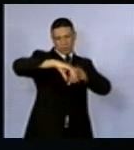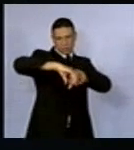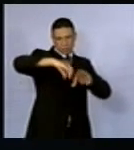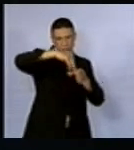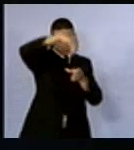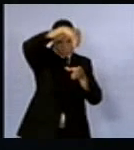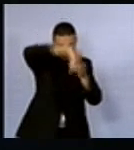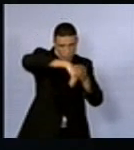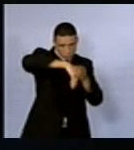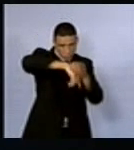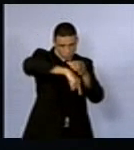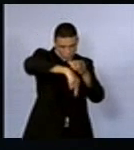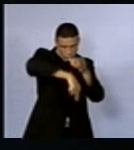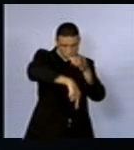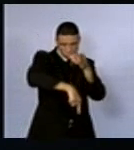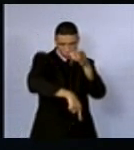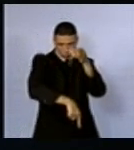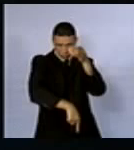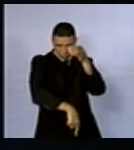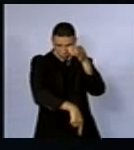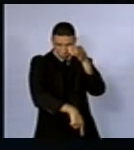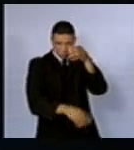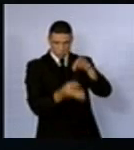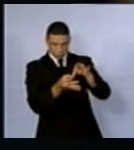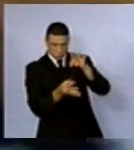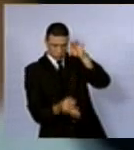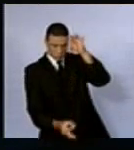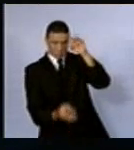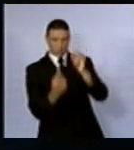se situam mais ou menos a 1 metro abaixo do solo.